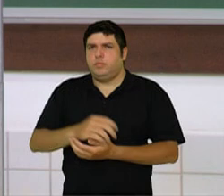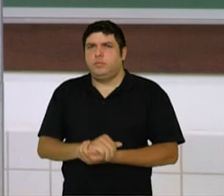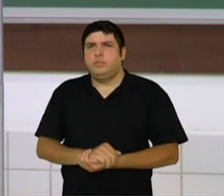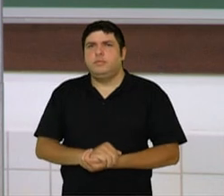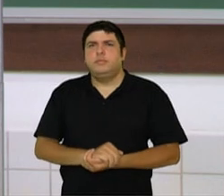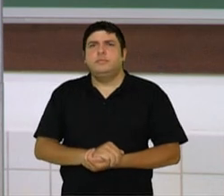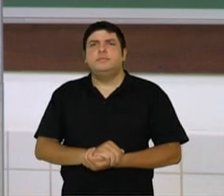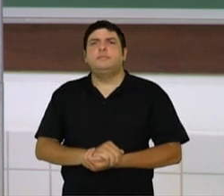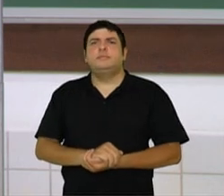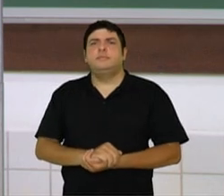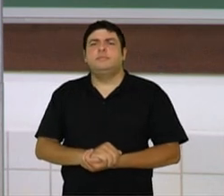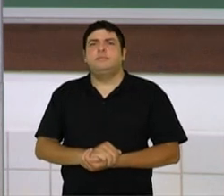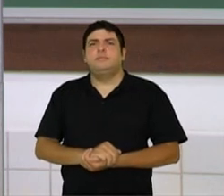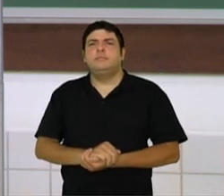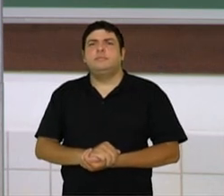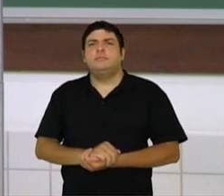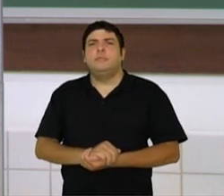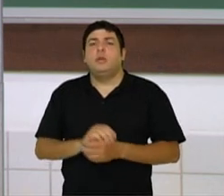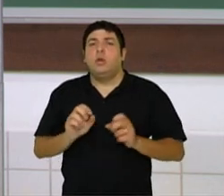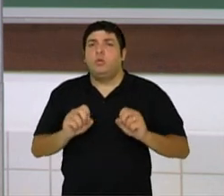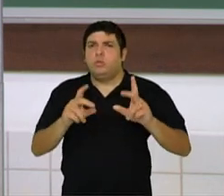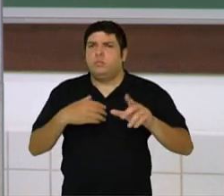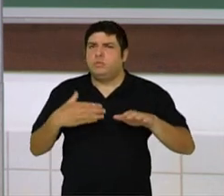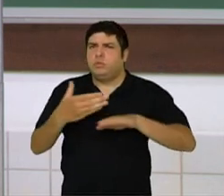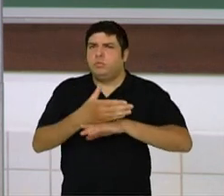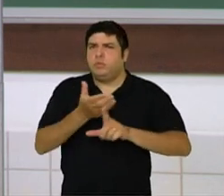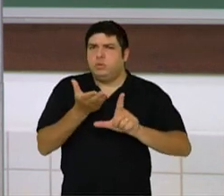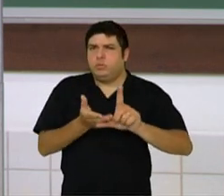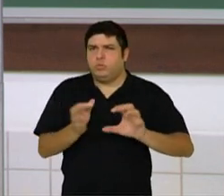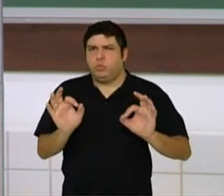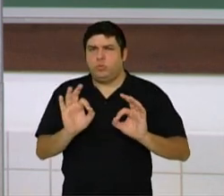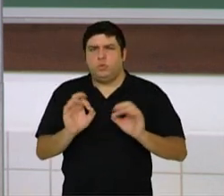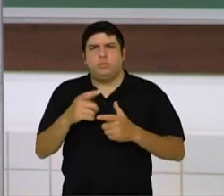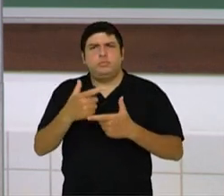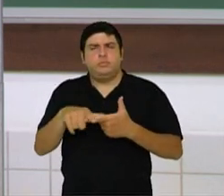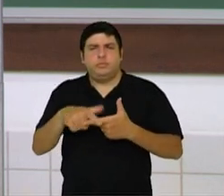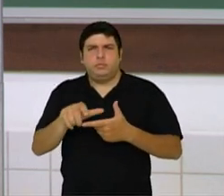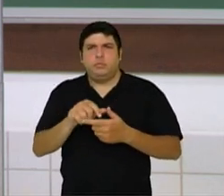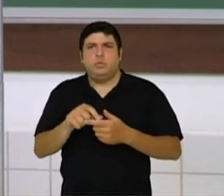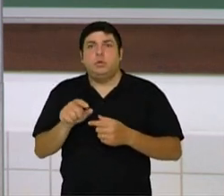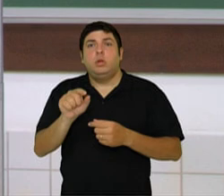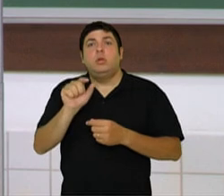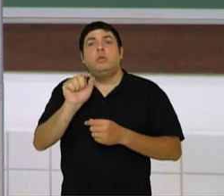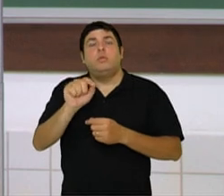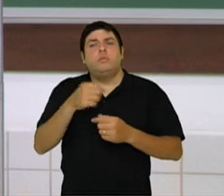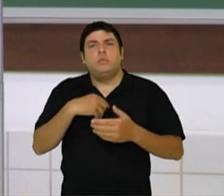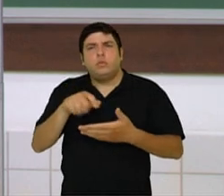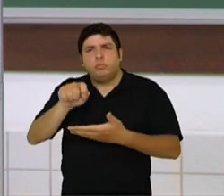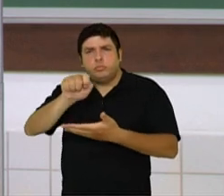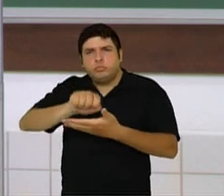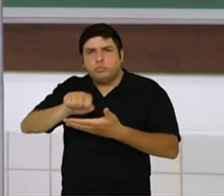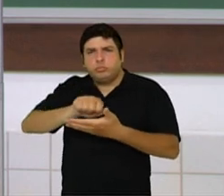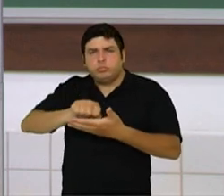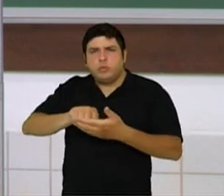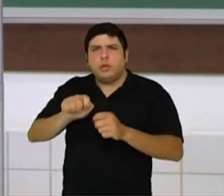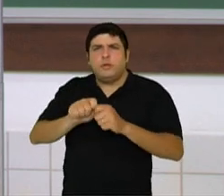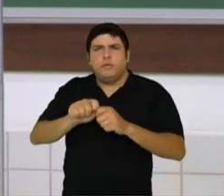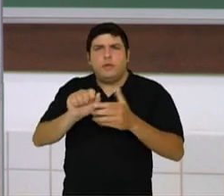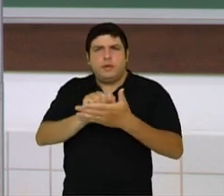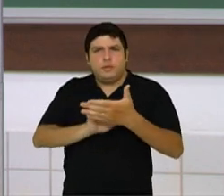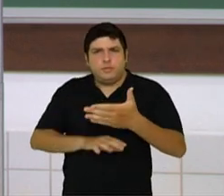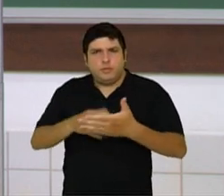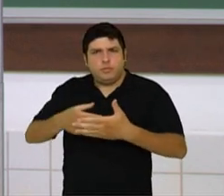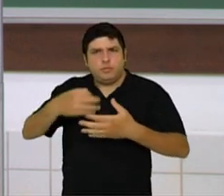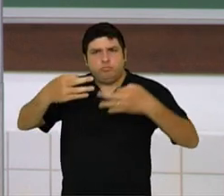dessa aula. Agora, não tem acesso ao Classroom? Isso também não é problema, meu anjinho. Pega, escreve lá, faz a tua resposta